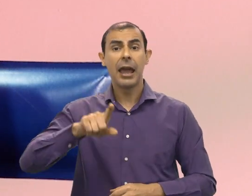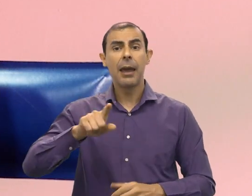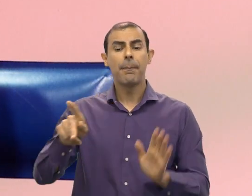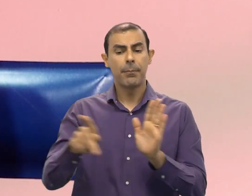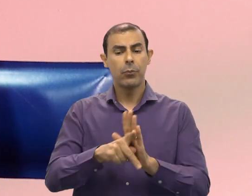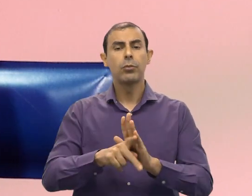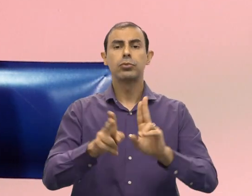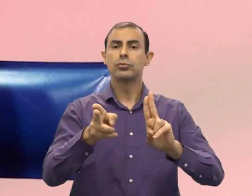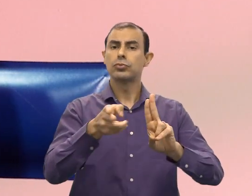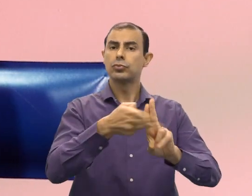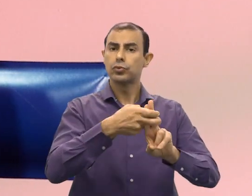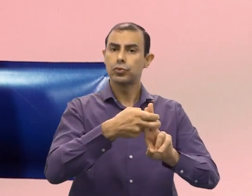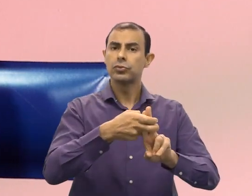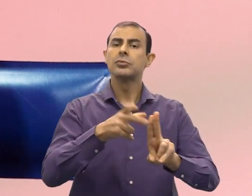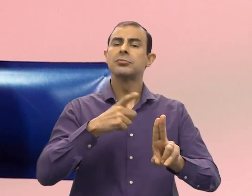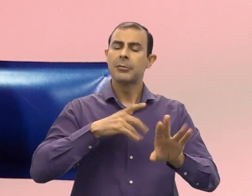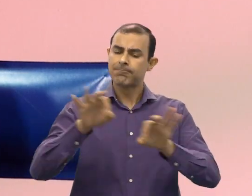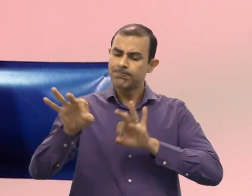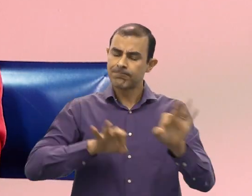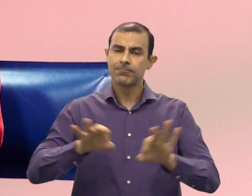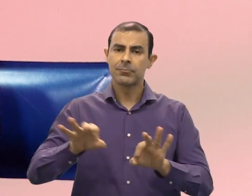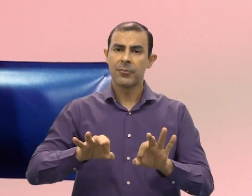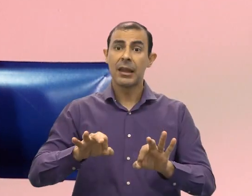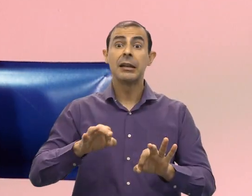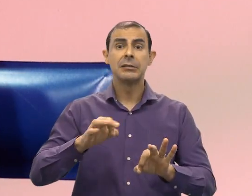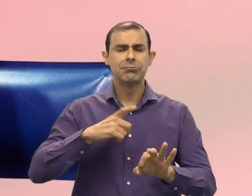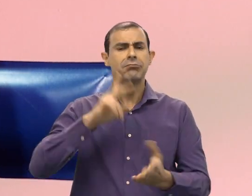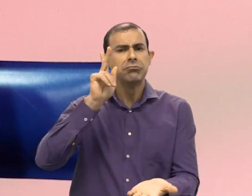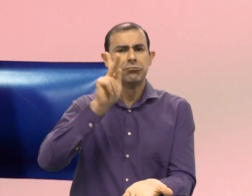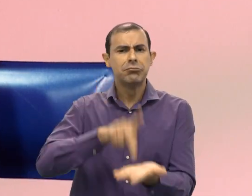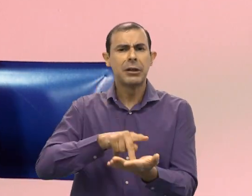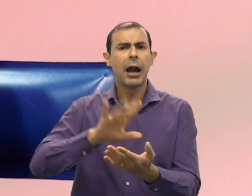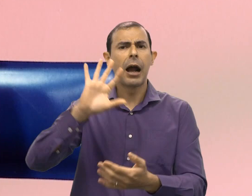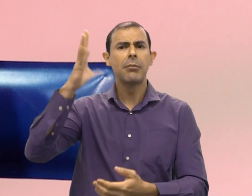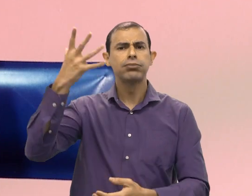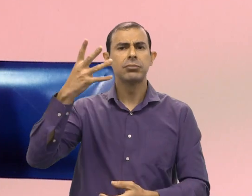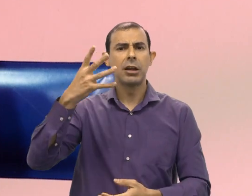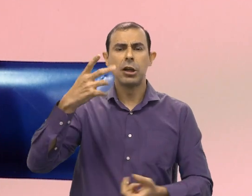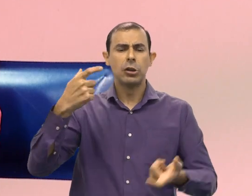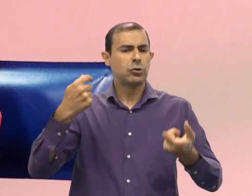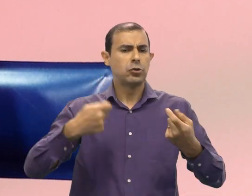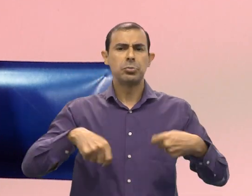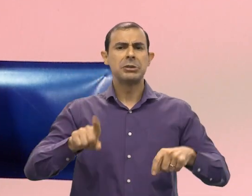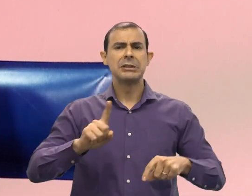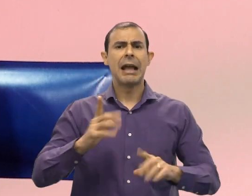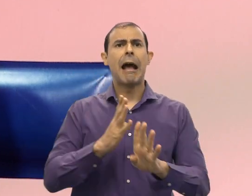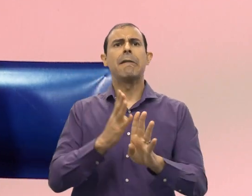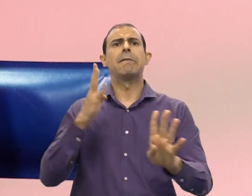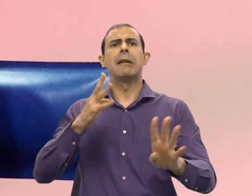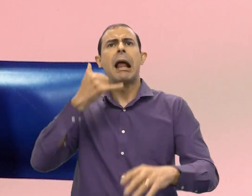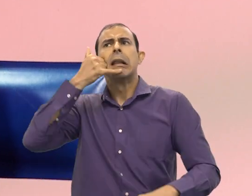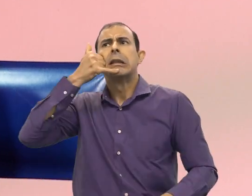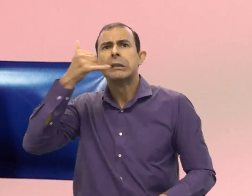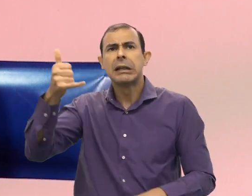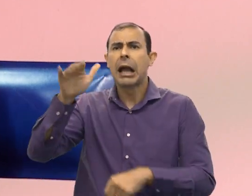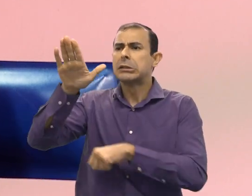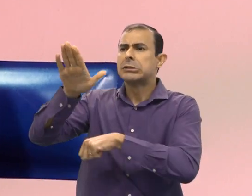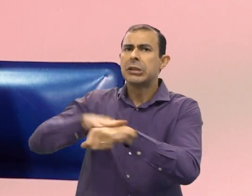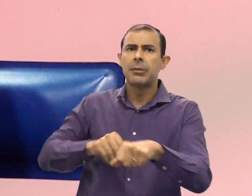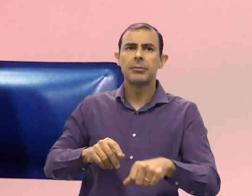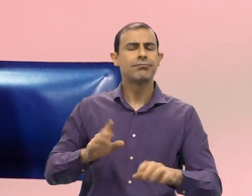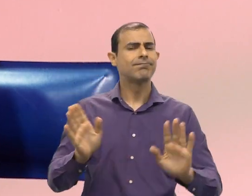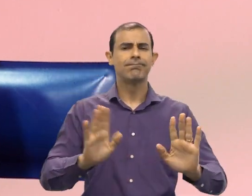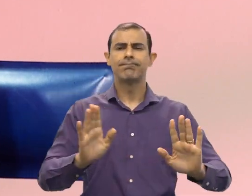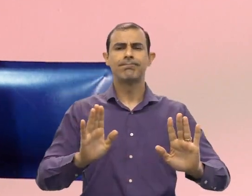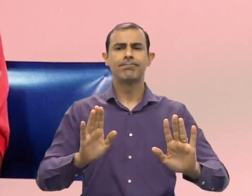Sistema Único de Saúde, que é funcional, que é efetivo e não precisa, como a gente está acostumado a ver, tem que ligar para alguém. Não tem que ligar